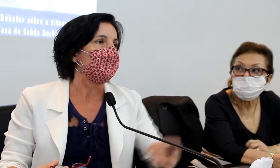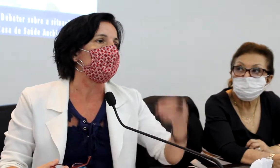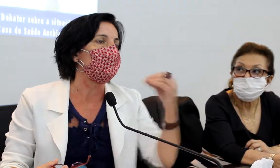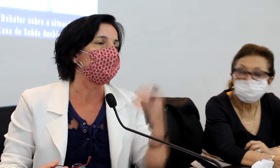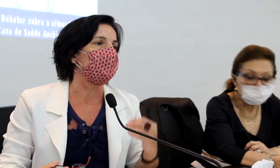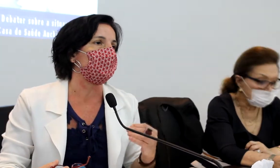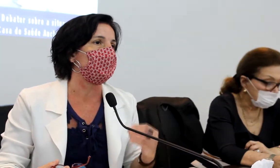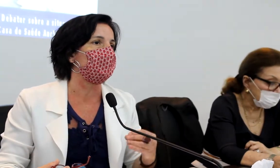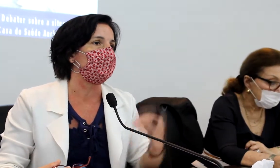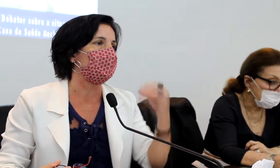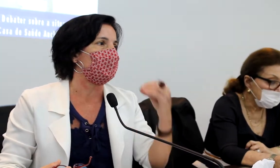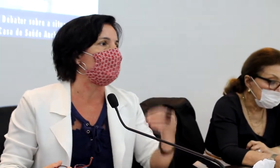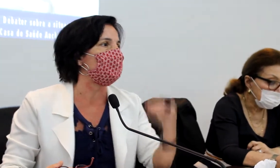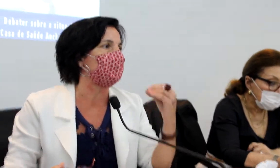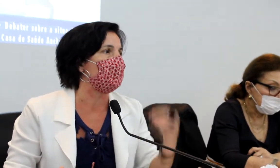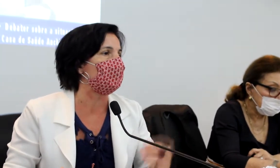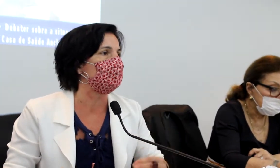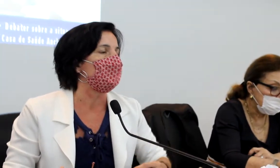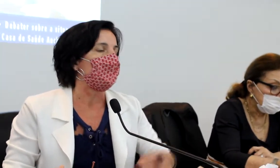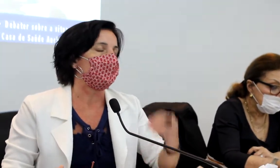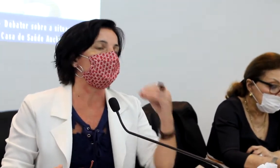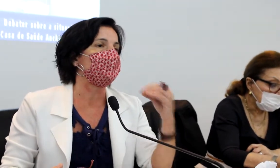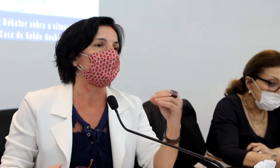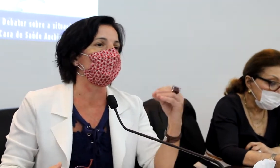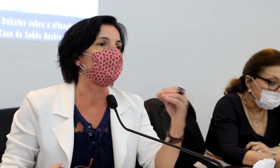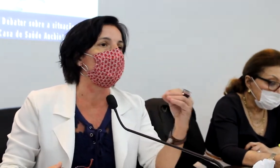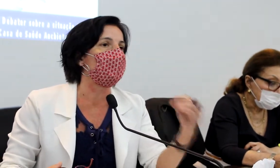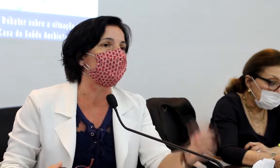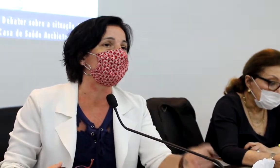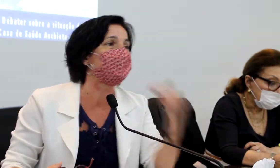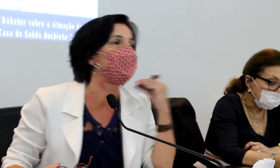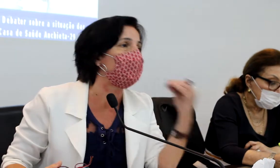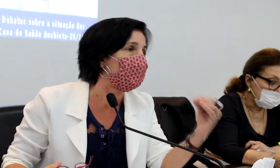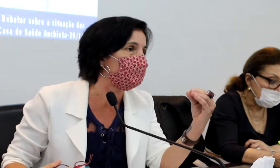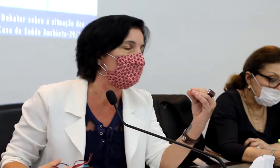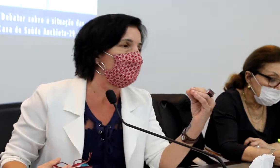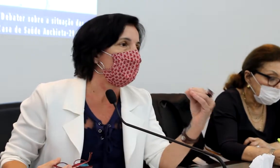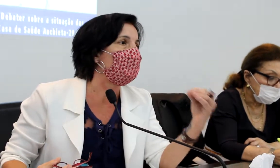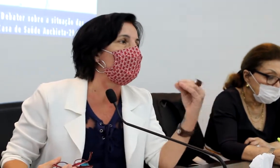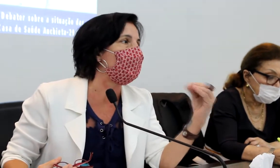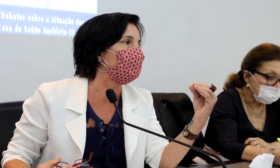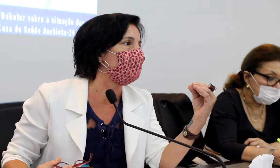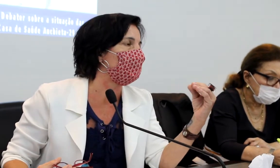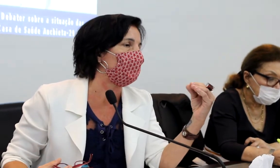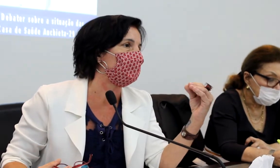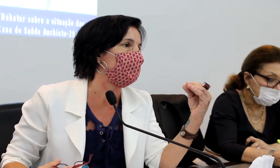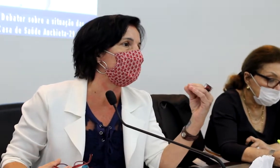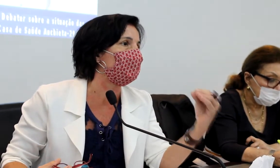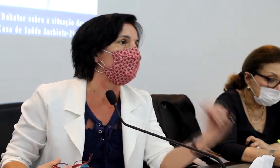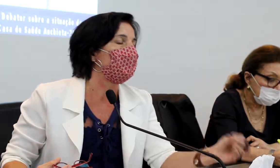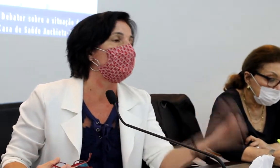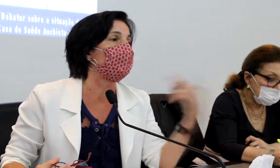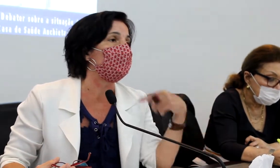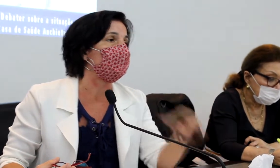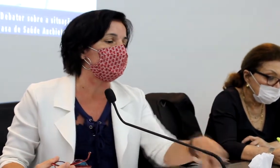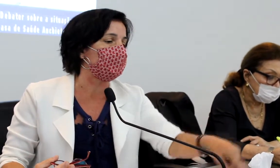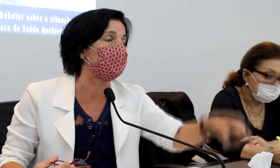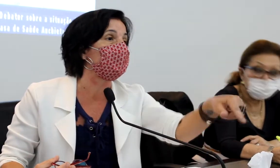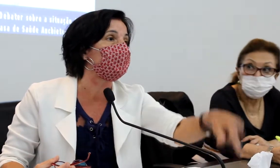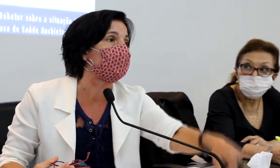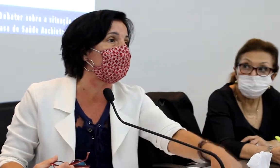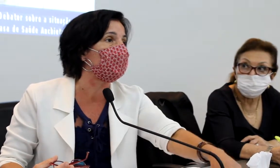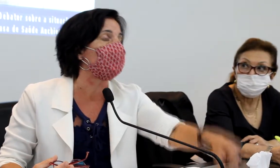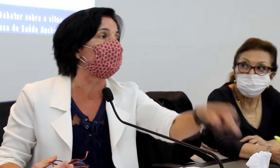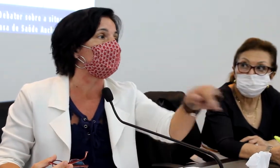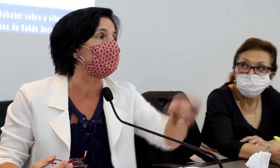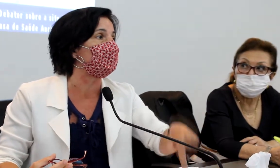mãos. Com esse dinheiro que será ofertado, as pessoas não compram sequer um barraco na Palafita, e eu falo isso porque